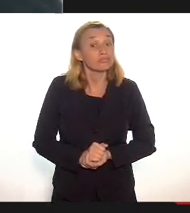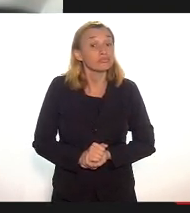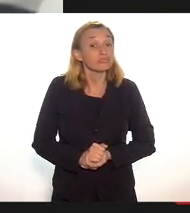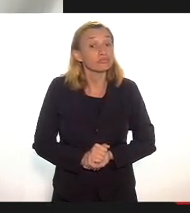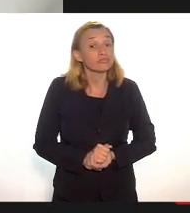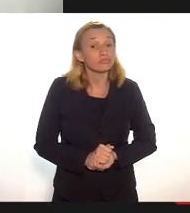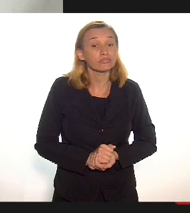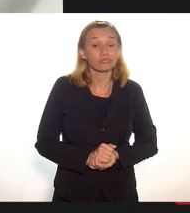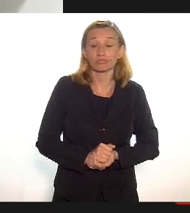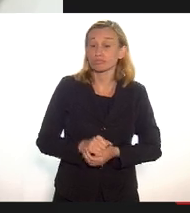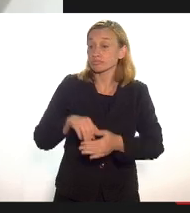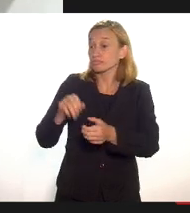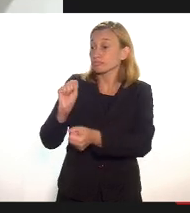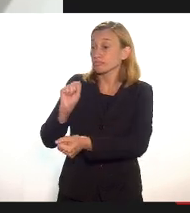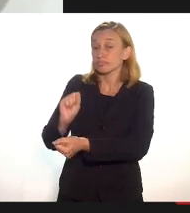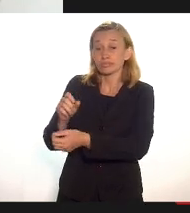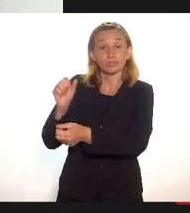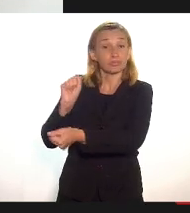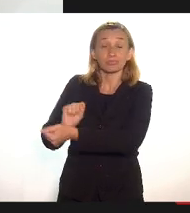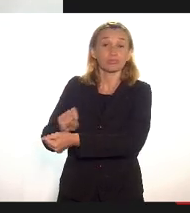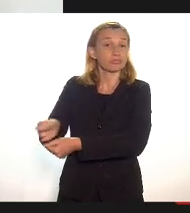Esse pessoal está encostado, pô,